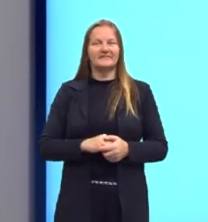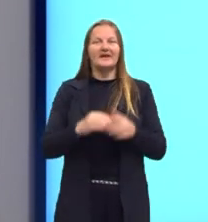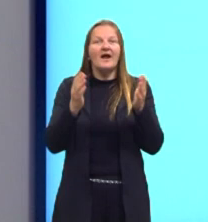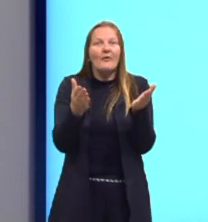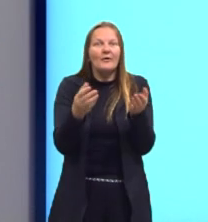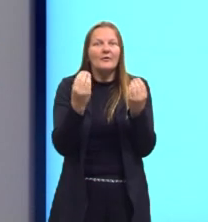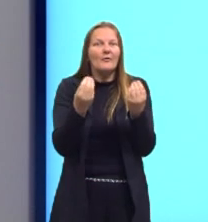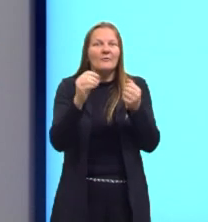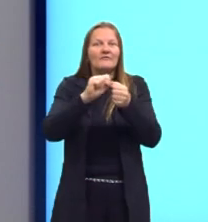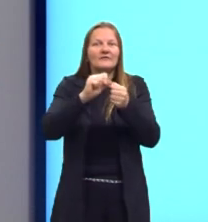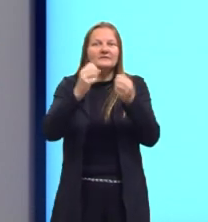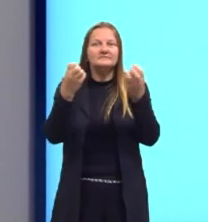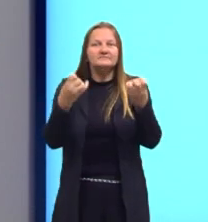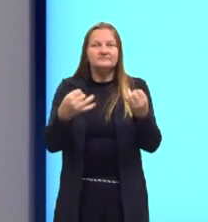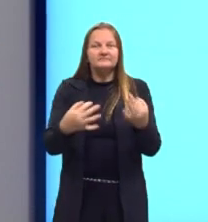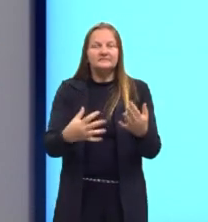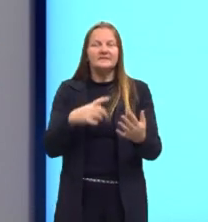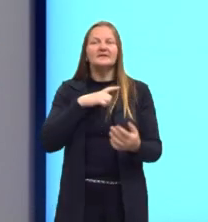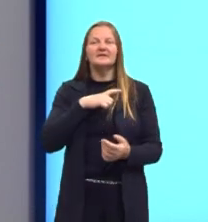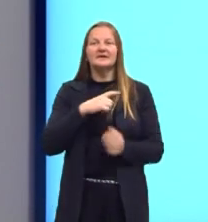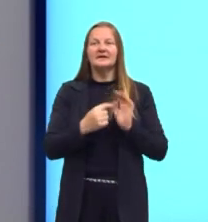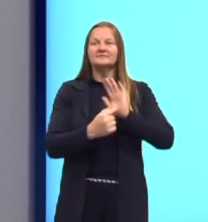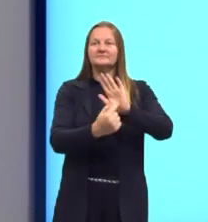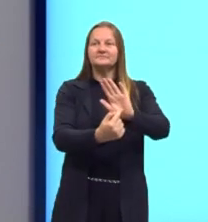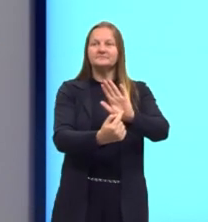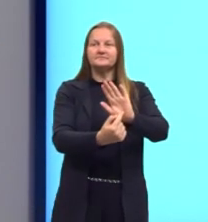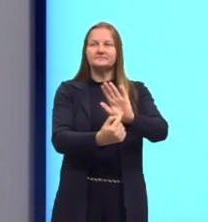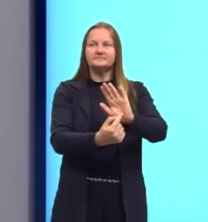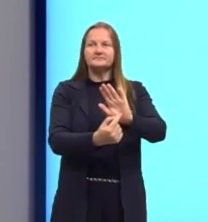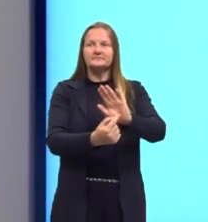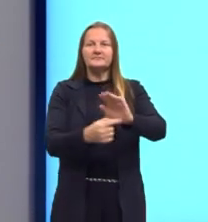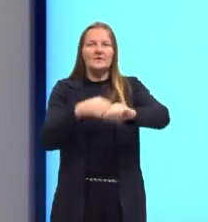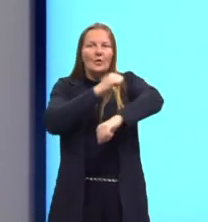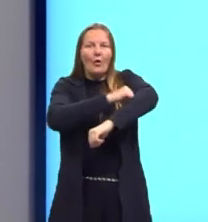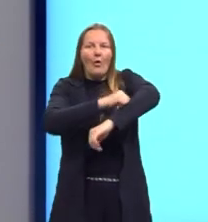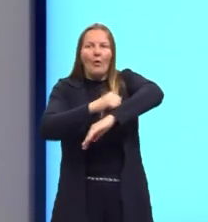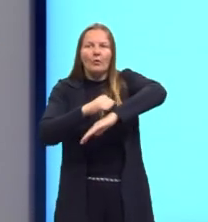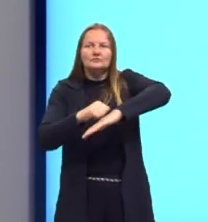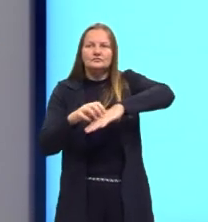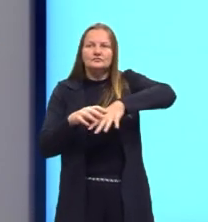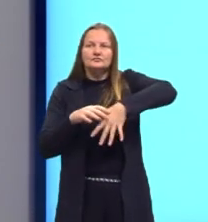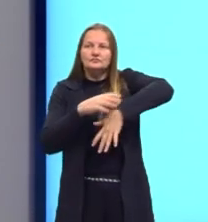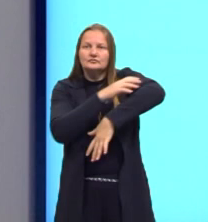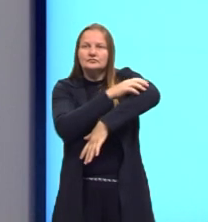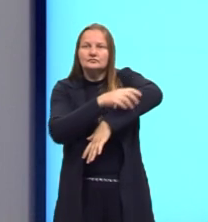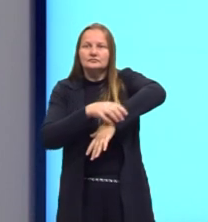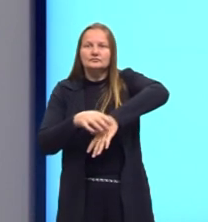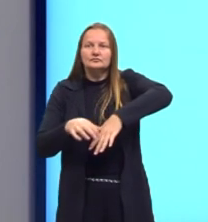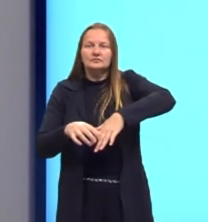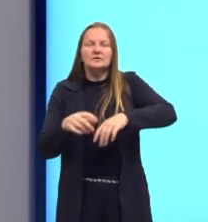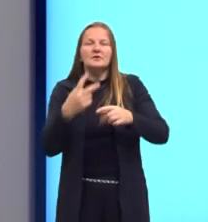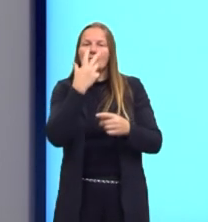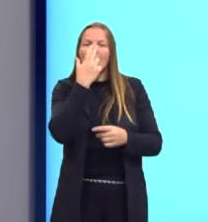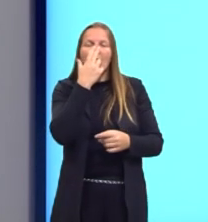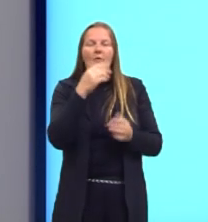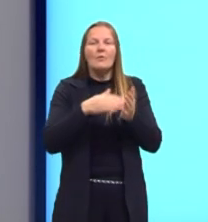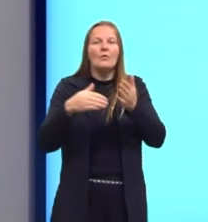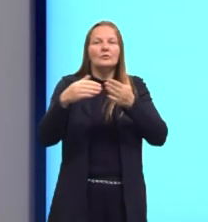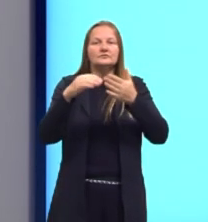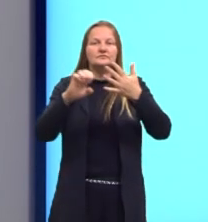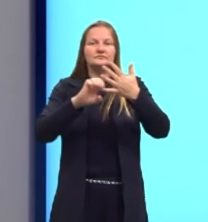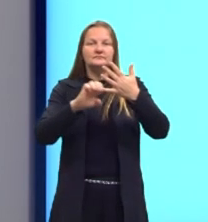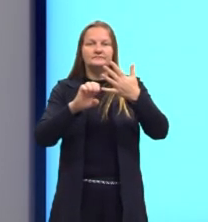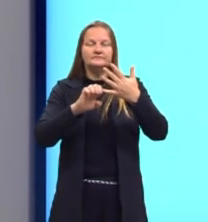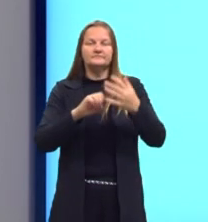e agora mas ela apresenta um conjunto de ossos homólogos a pelve dos demais